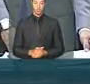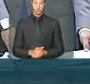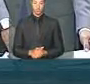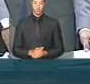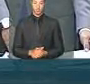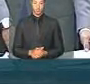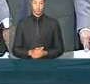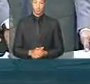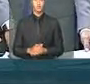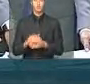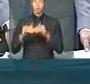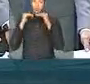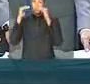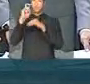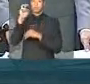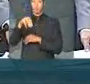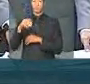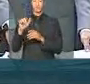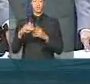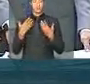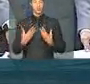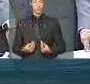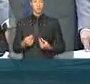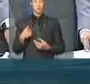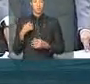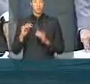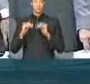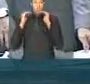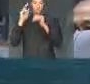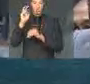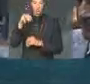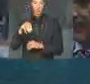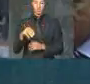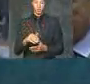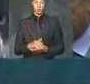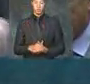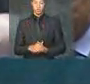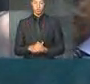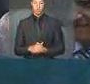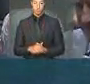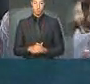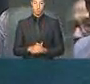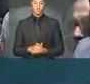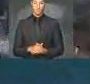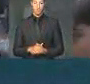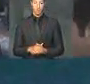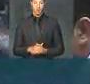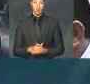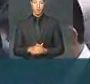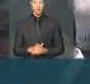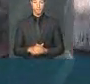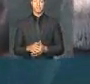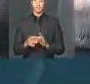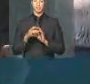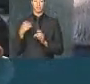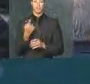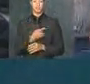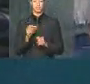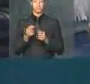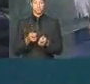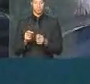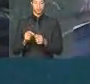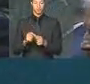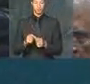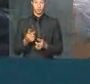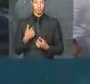tentar aqui achar um acordo é razoável é razoável presidente presidente permita tentar um acordo então nós vamos fazer